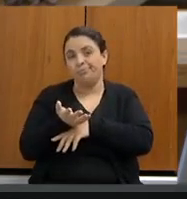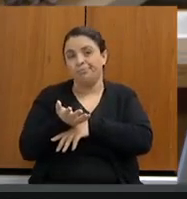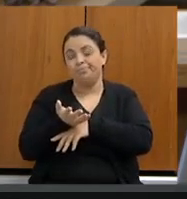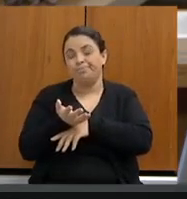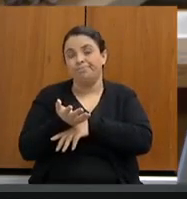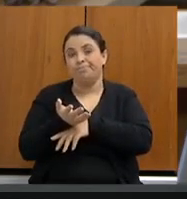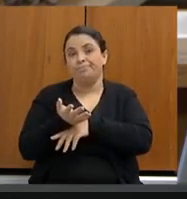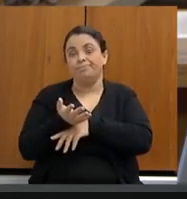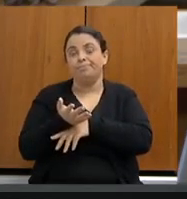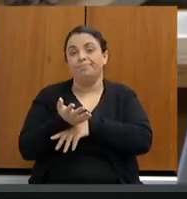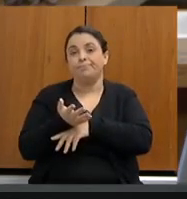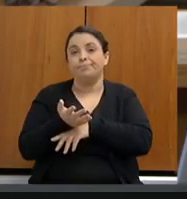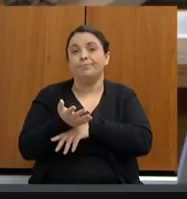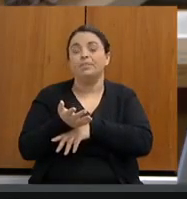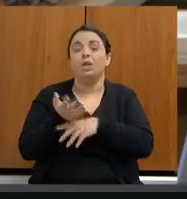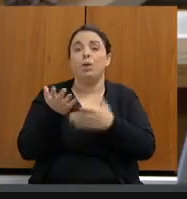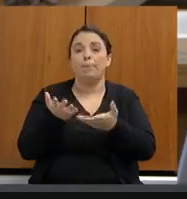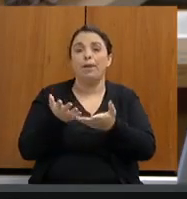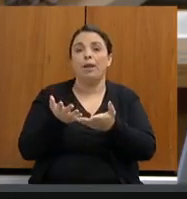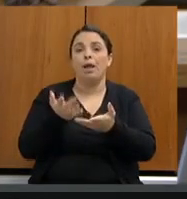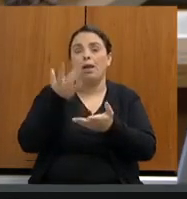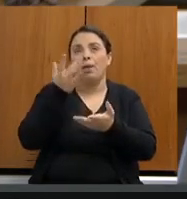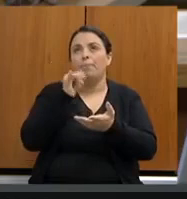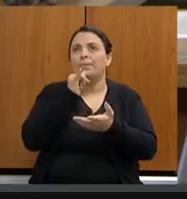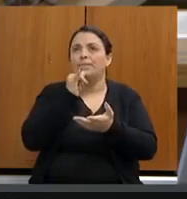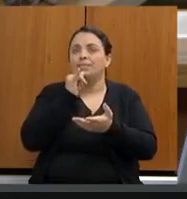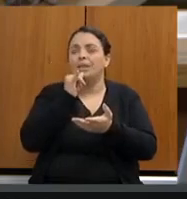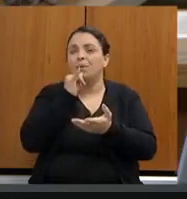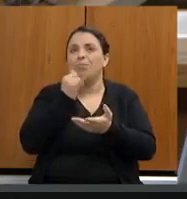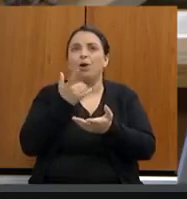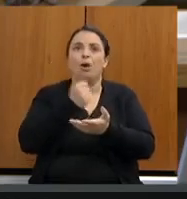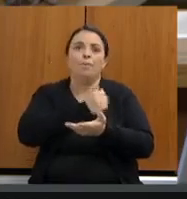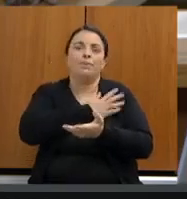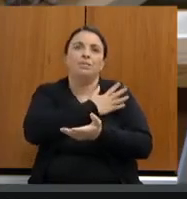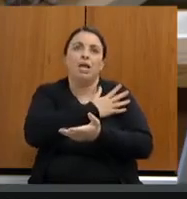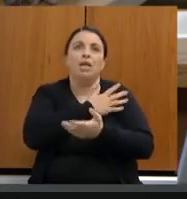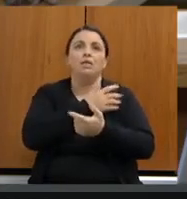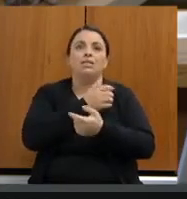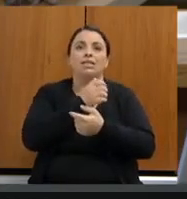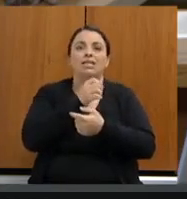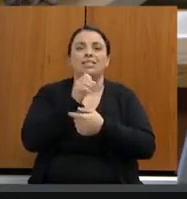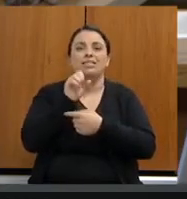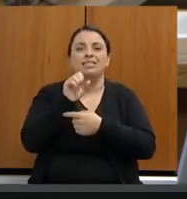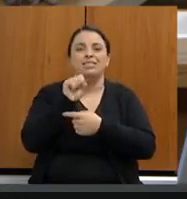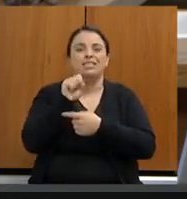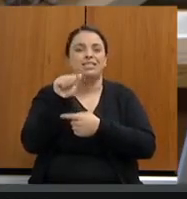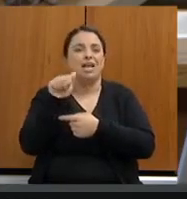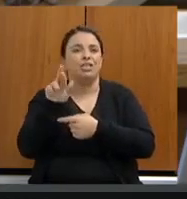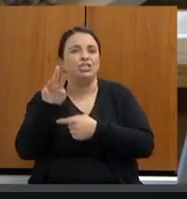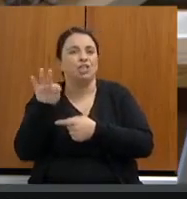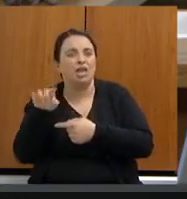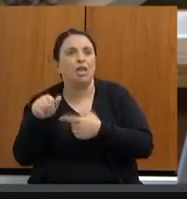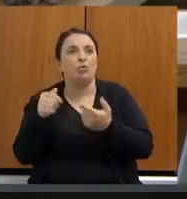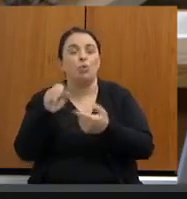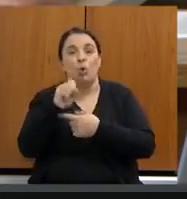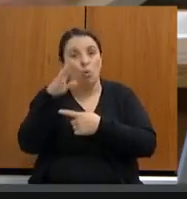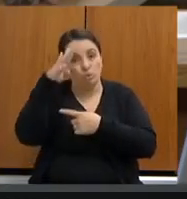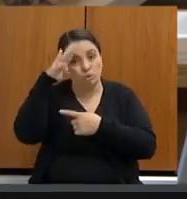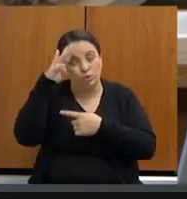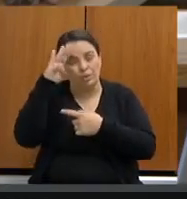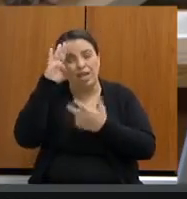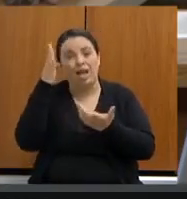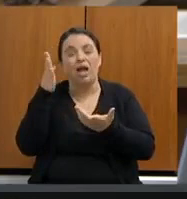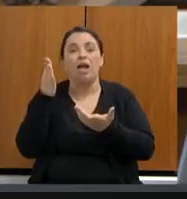ali parou para o prata né até Sargento ali o segundo Sargento a gente do soldado até o